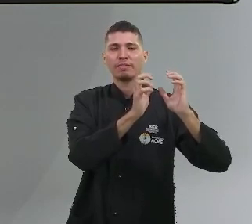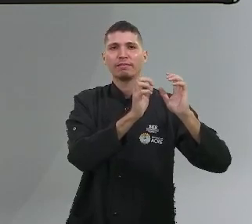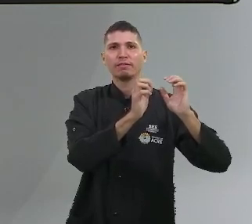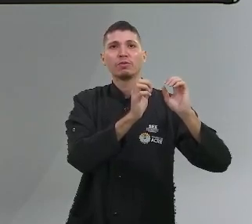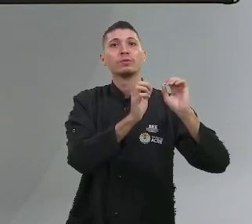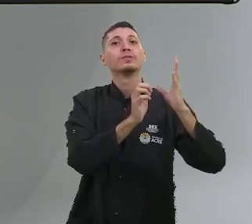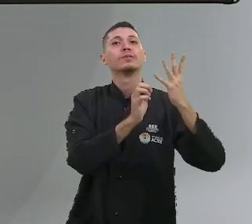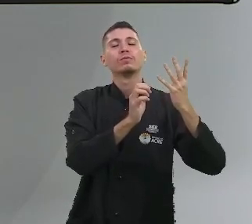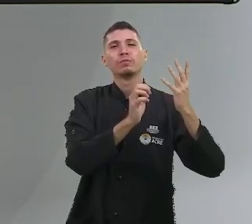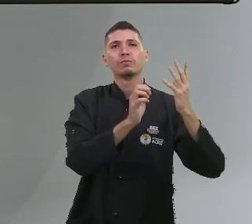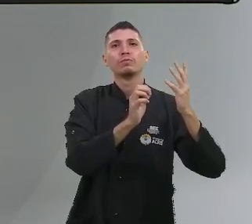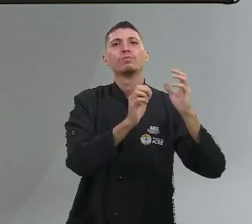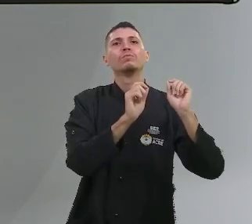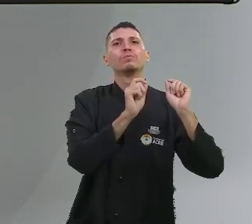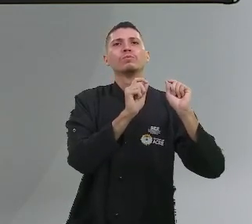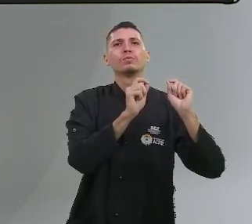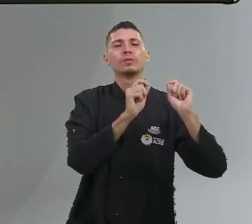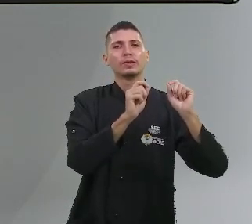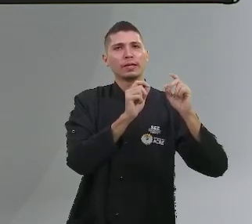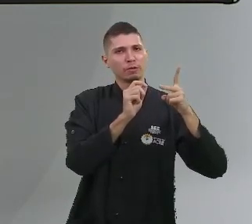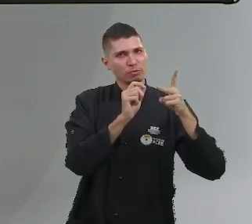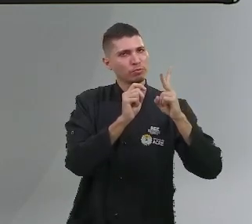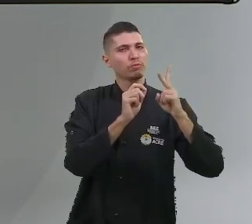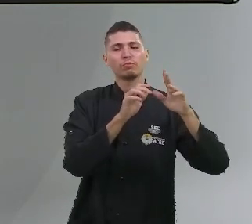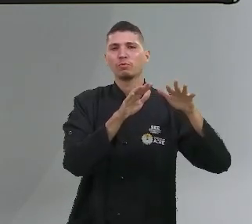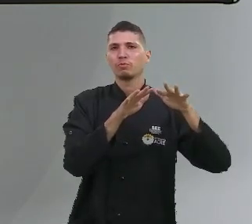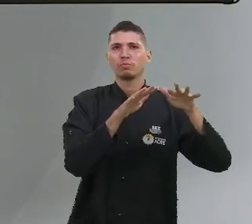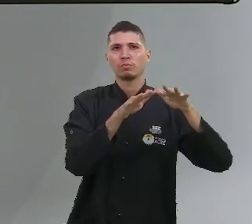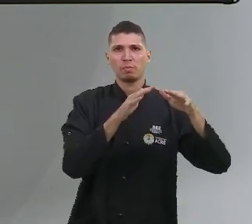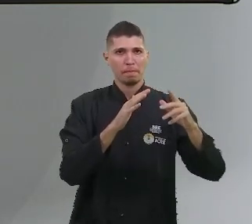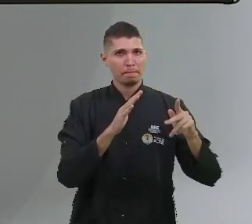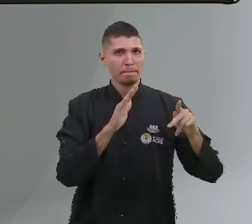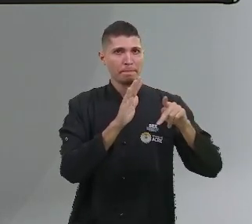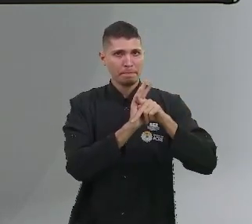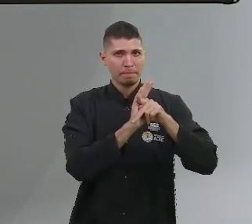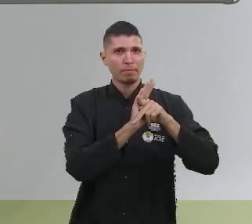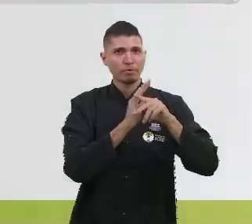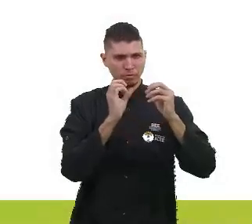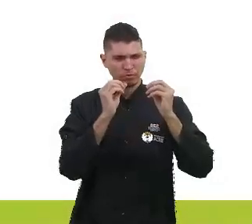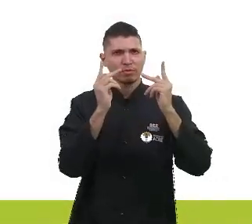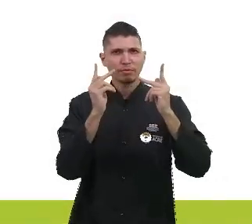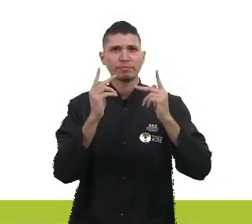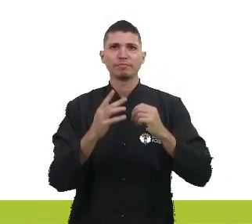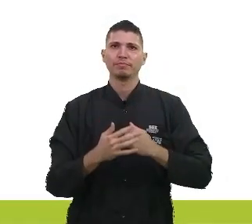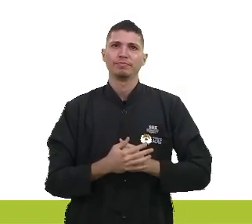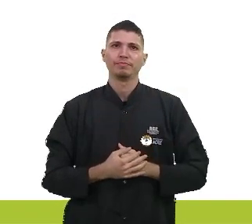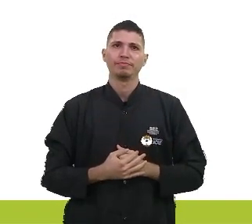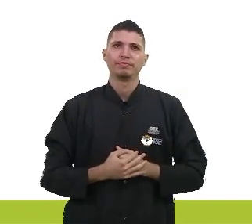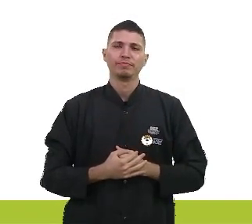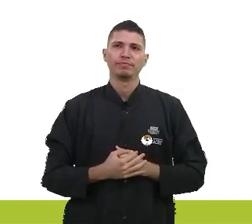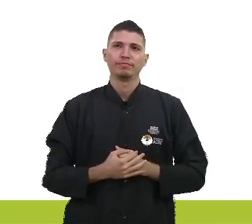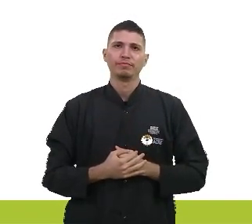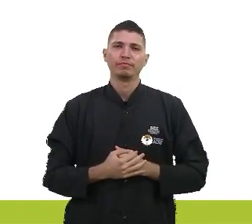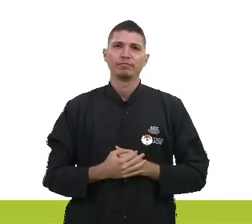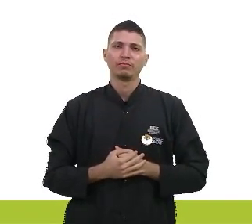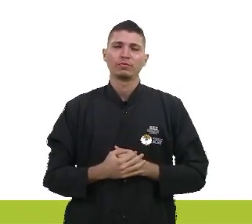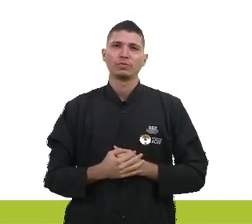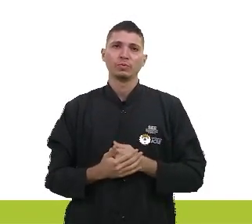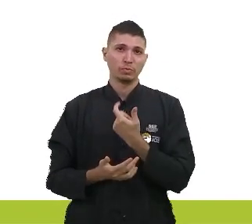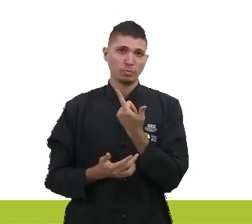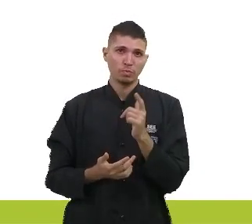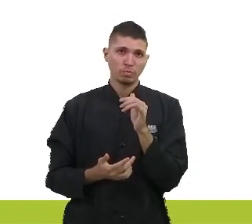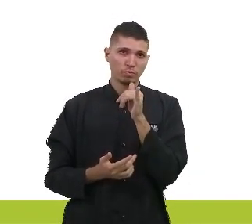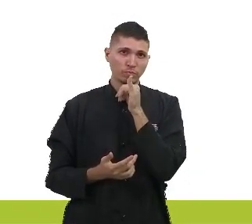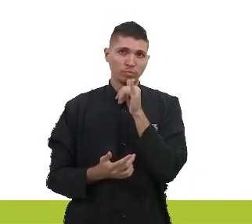vão continuar com o seu movimento, tá ok? E aqui analisando, ó, esse outro exemplo